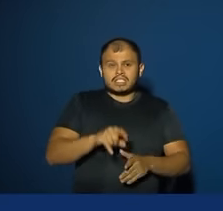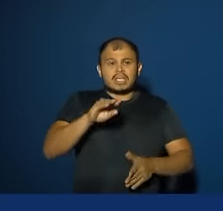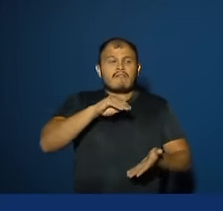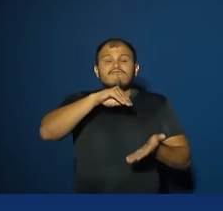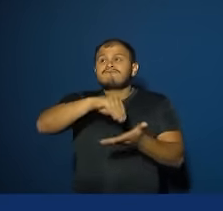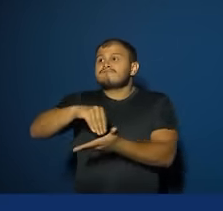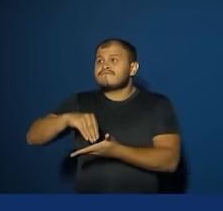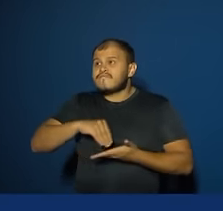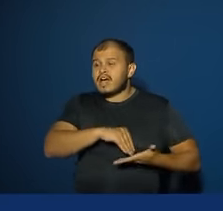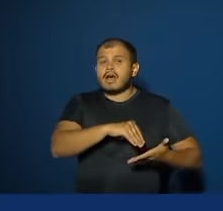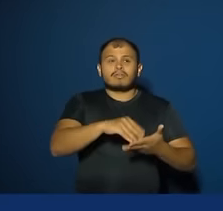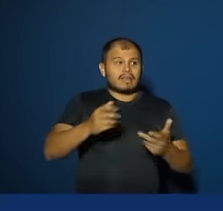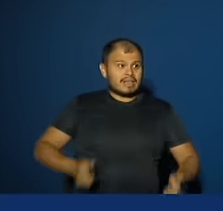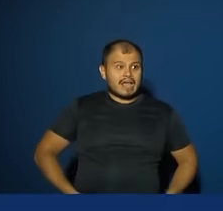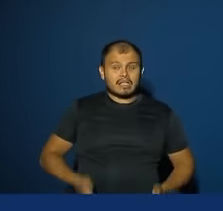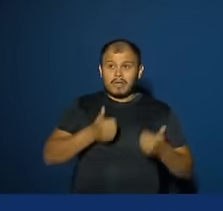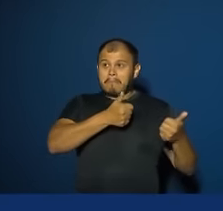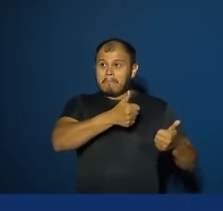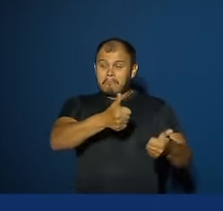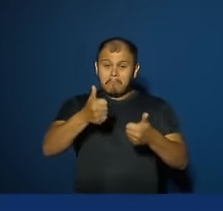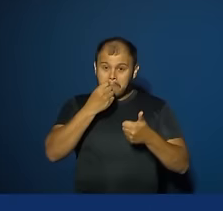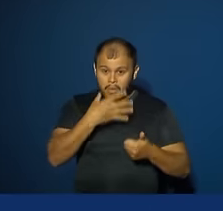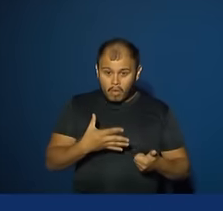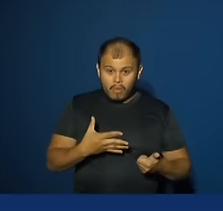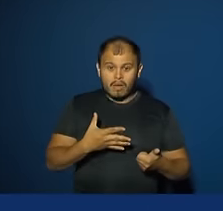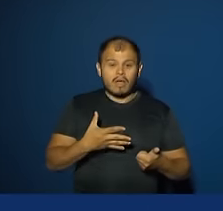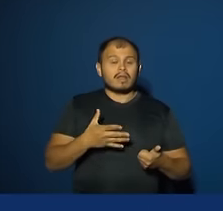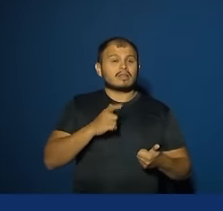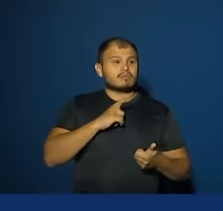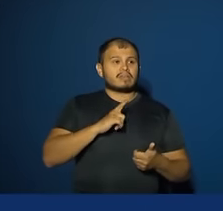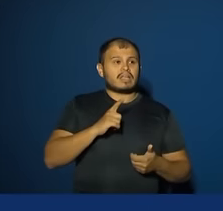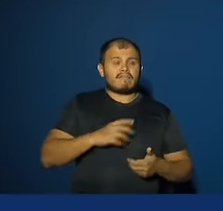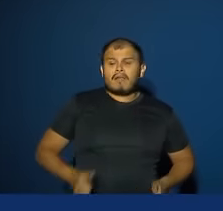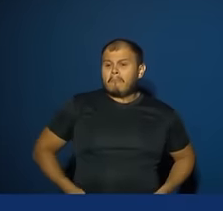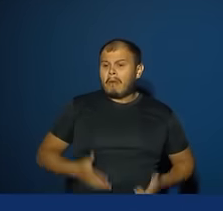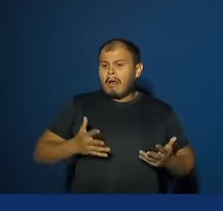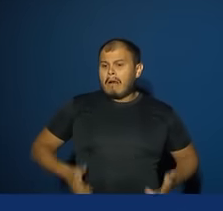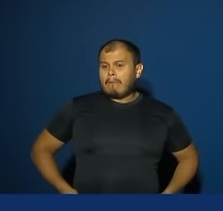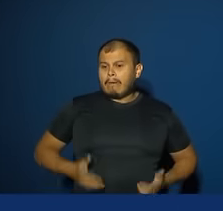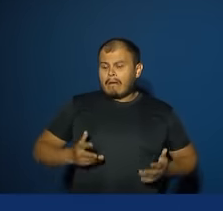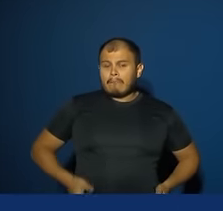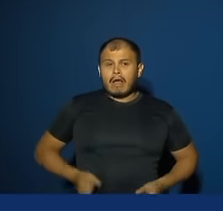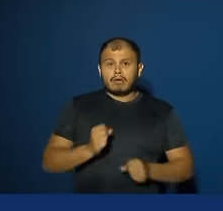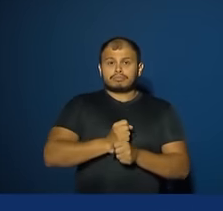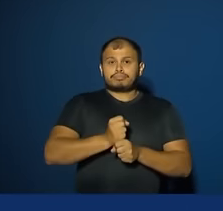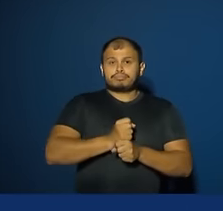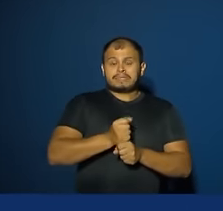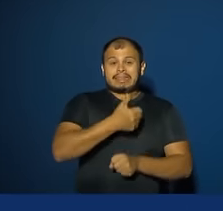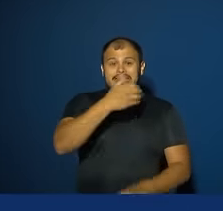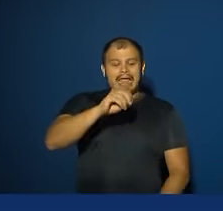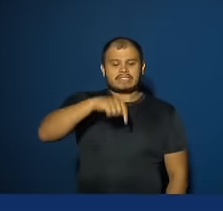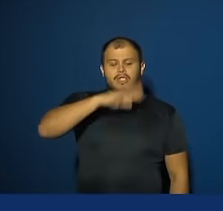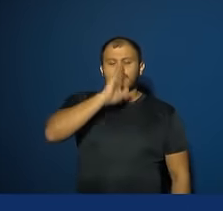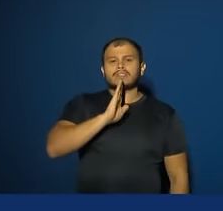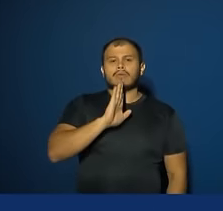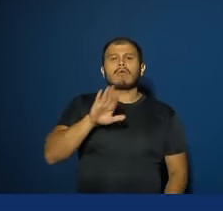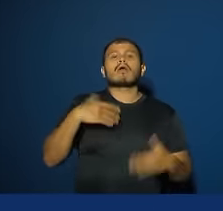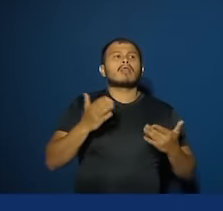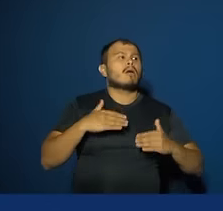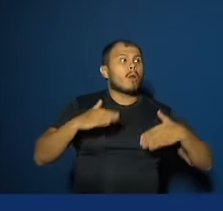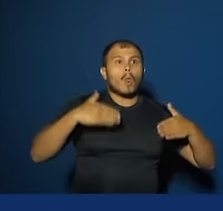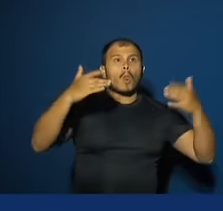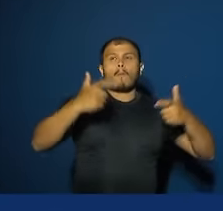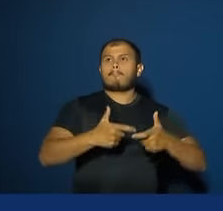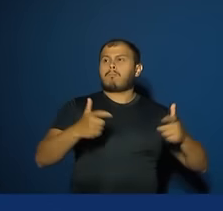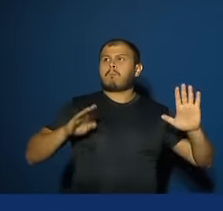crescimento se o gasto é vida nós tivemos 10 anos de Déficit muito grande no Brasil e cadê o